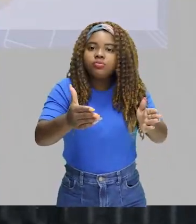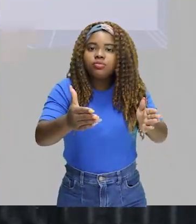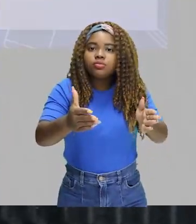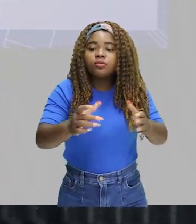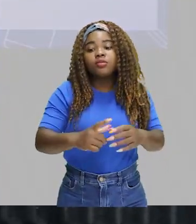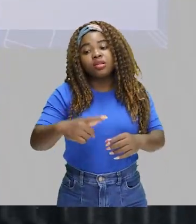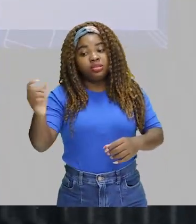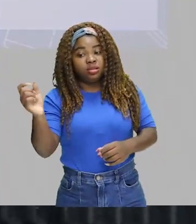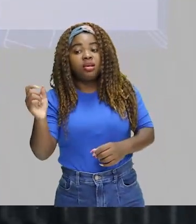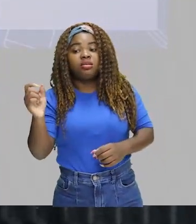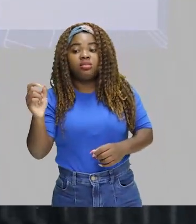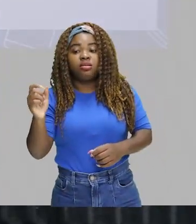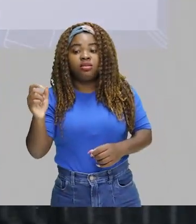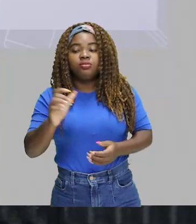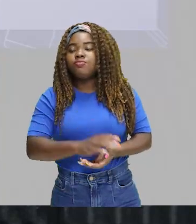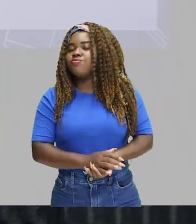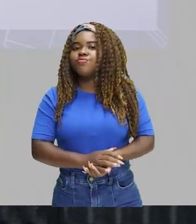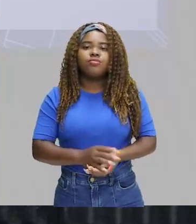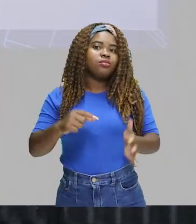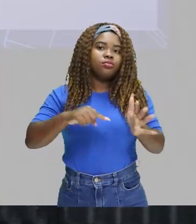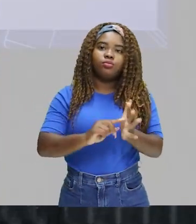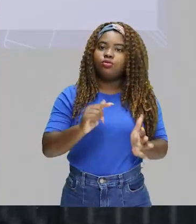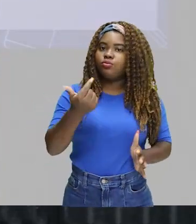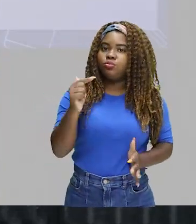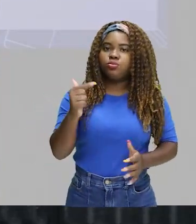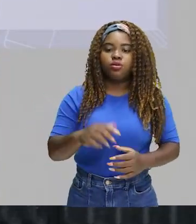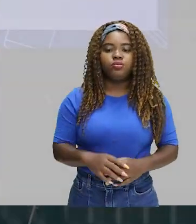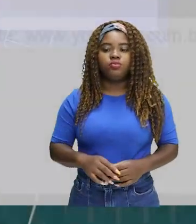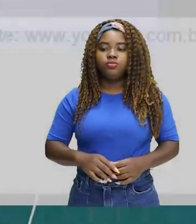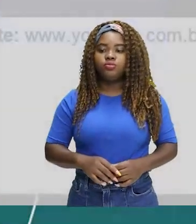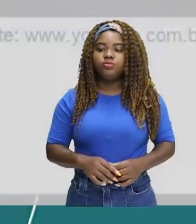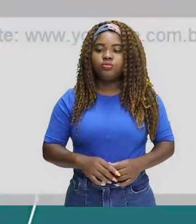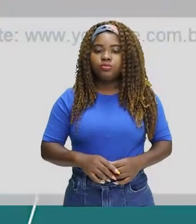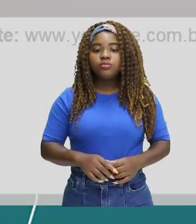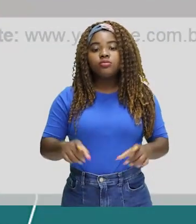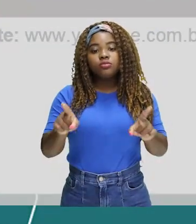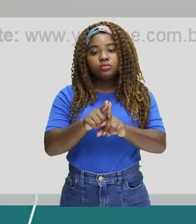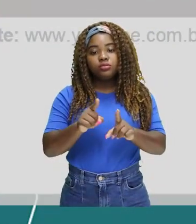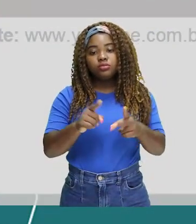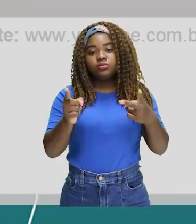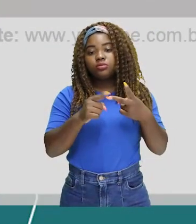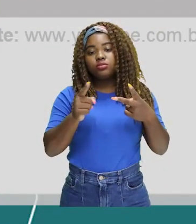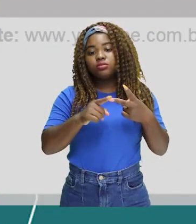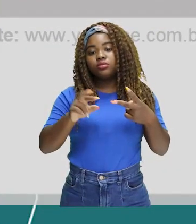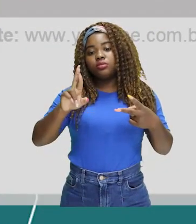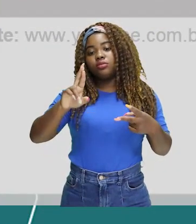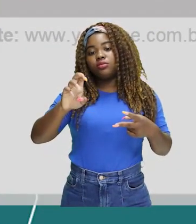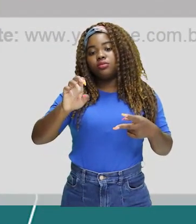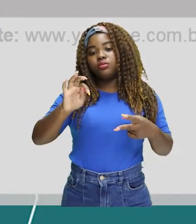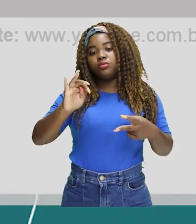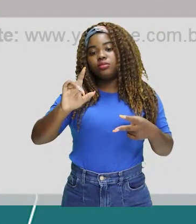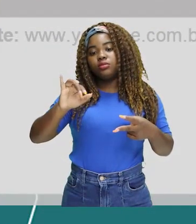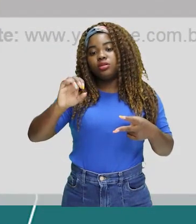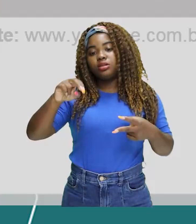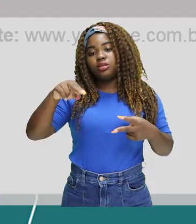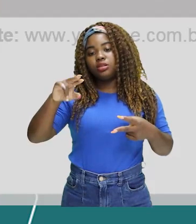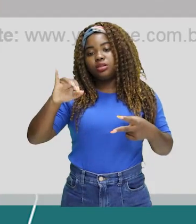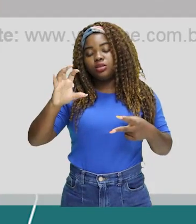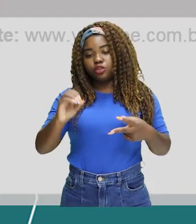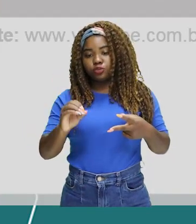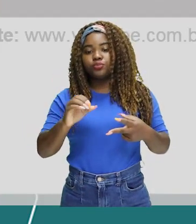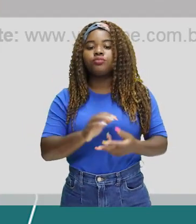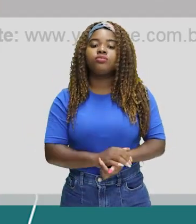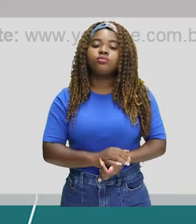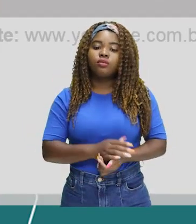sair dessa área, o arremesso não será validado. E nós temos outro que é o arremesso retilíneo. A atleta